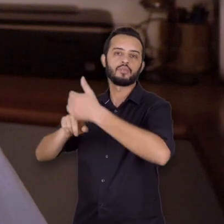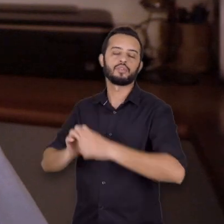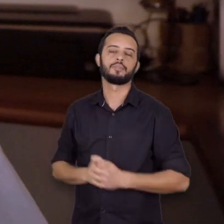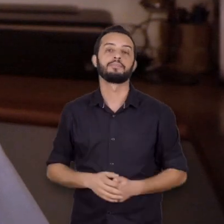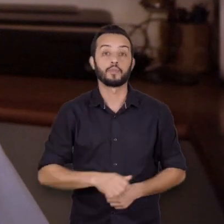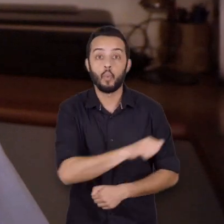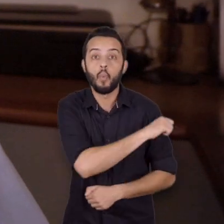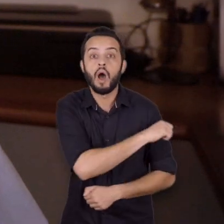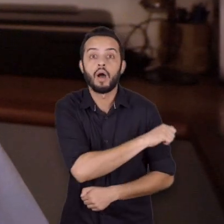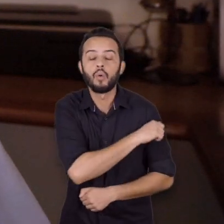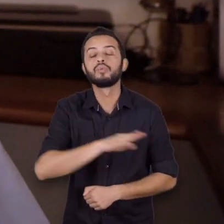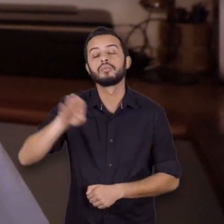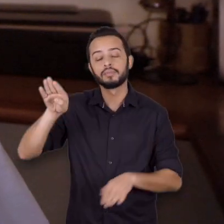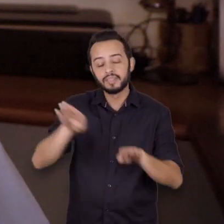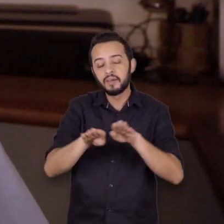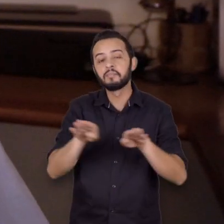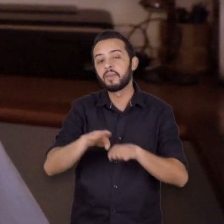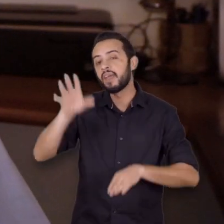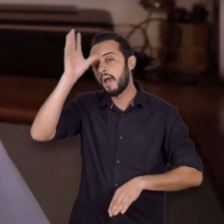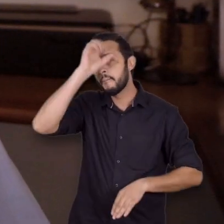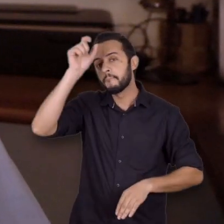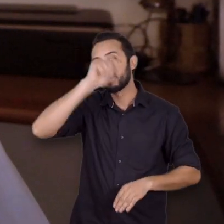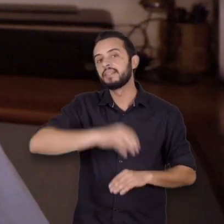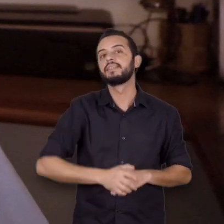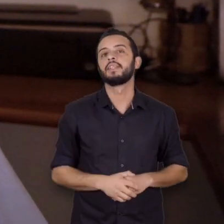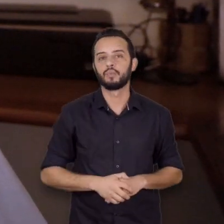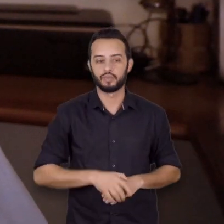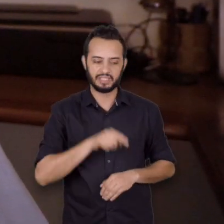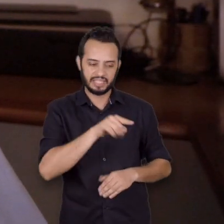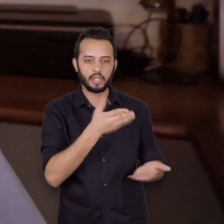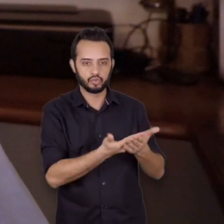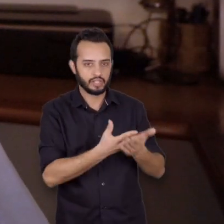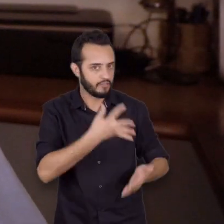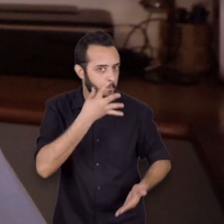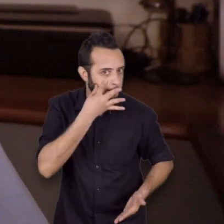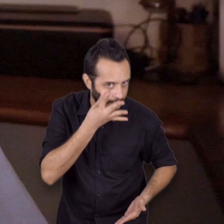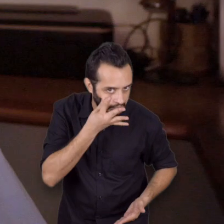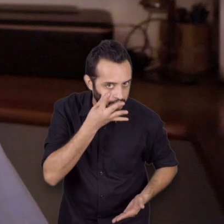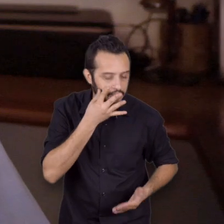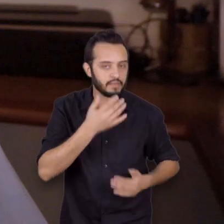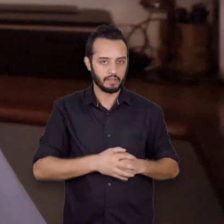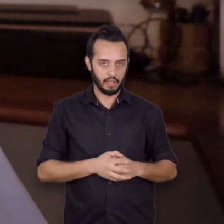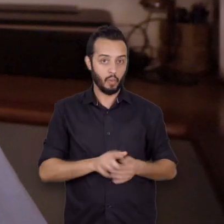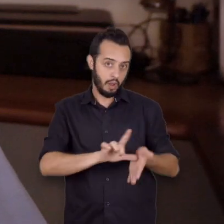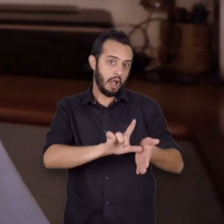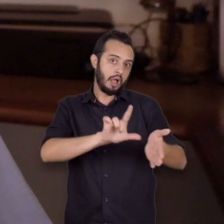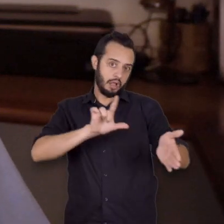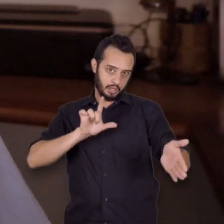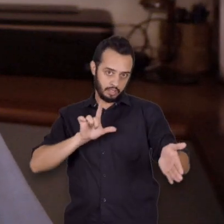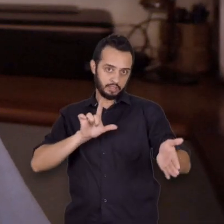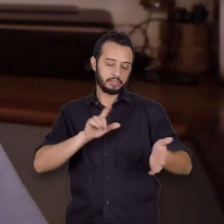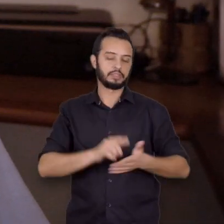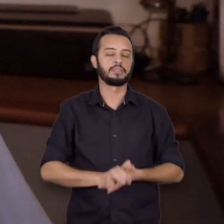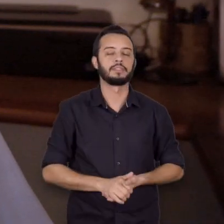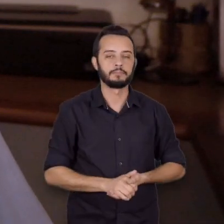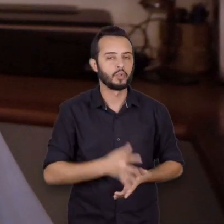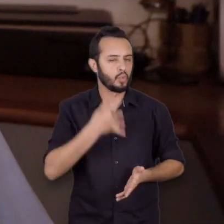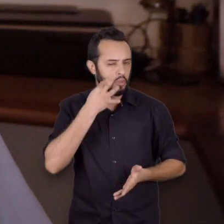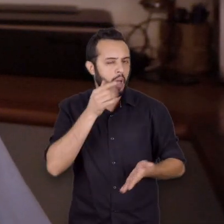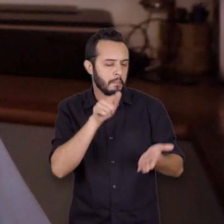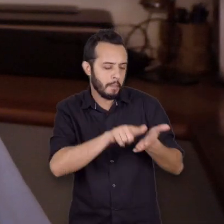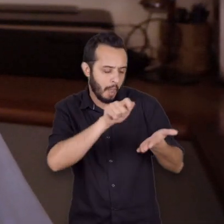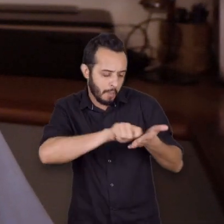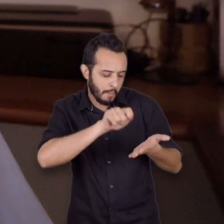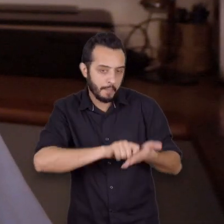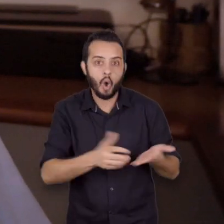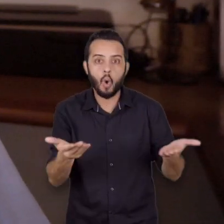tecnologias. O aluno também aprendeu que parte do que ele fazia, talvez anteriormente, no lápis e